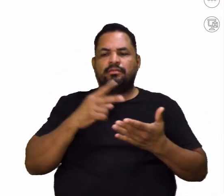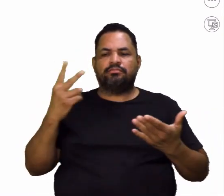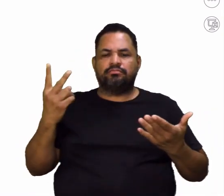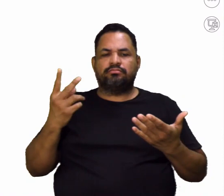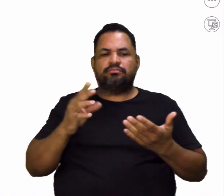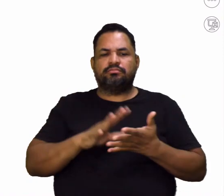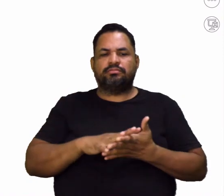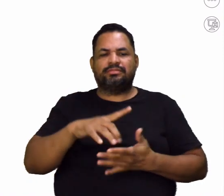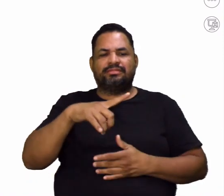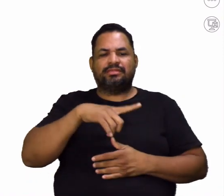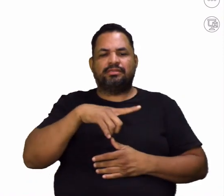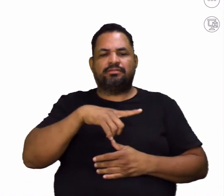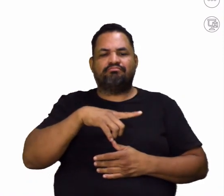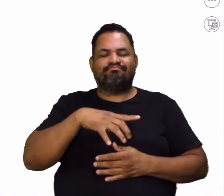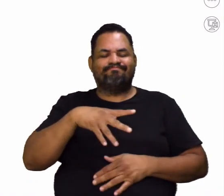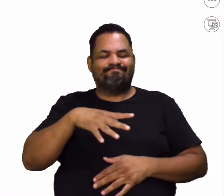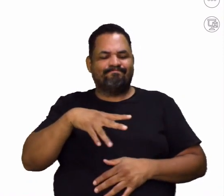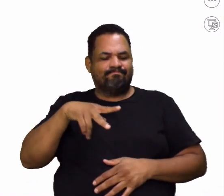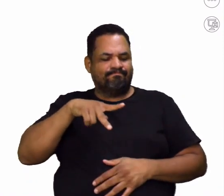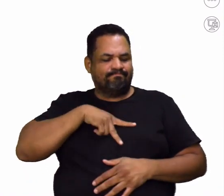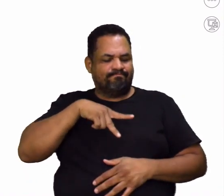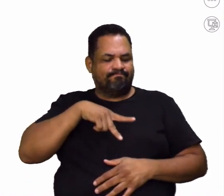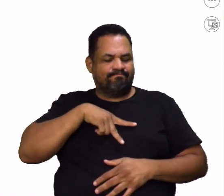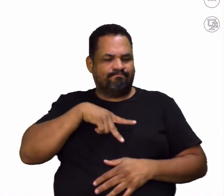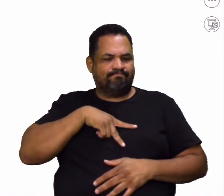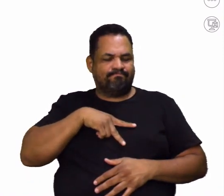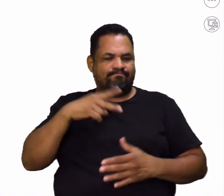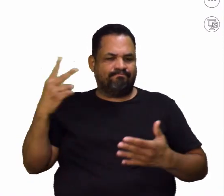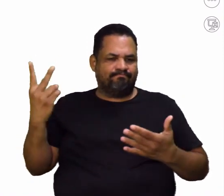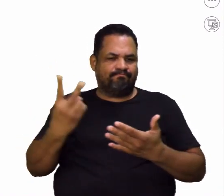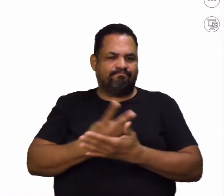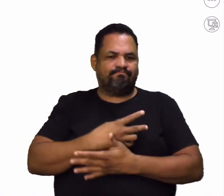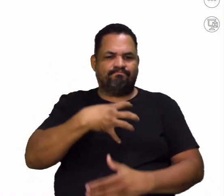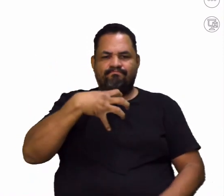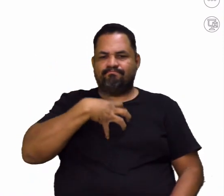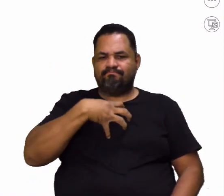a seu espírito como personagem